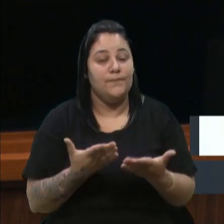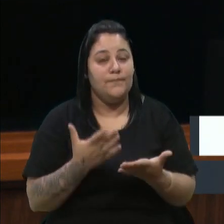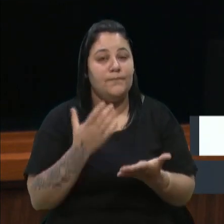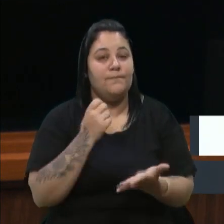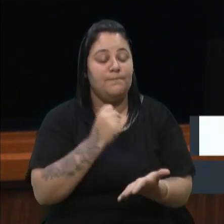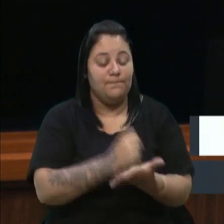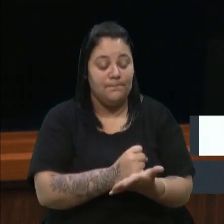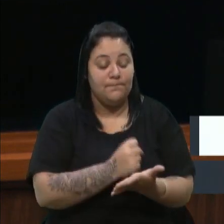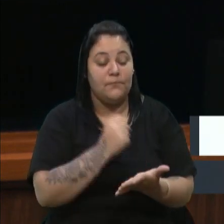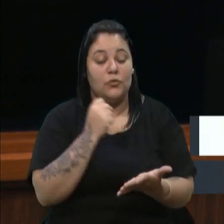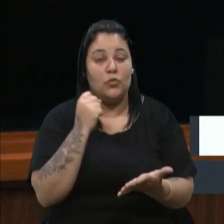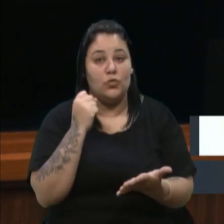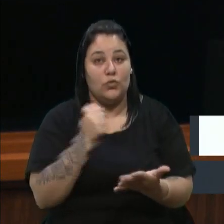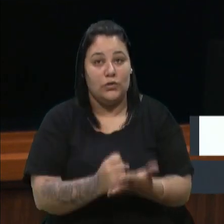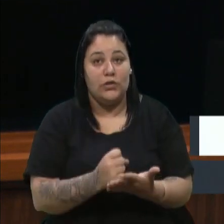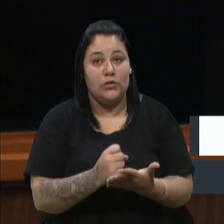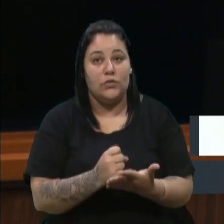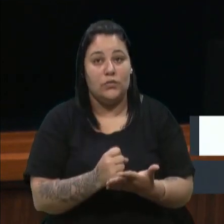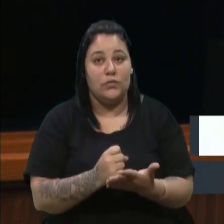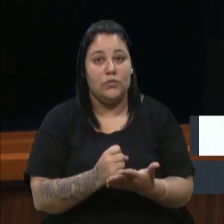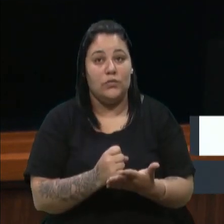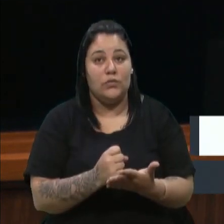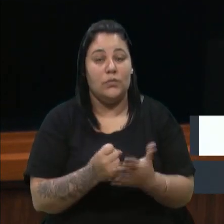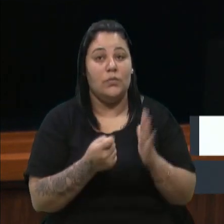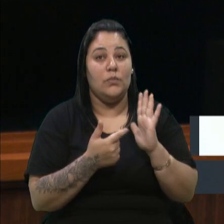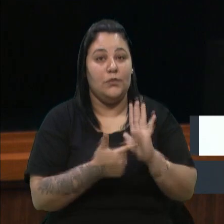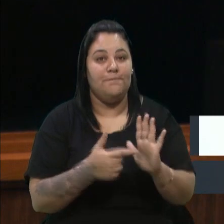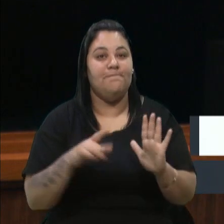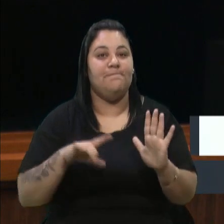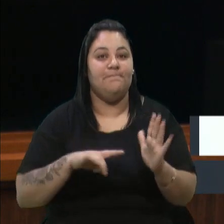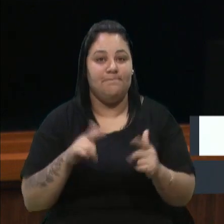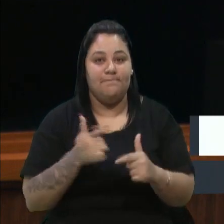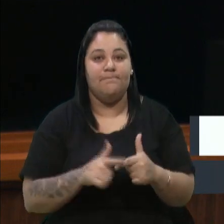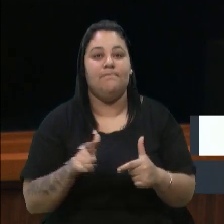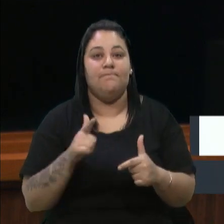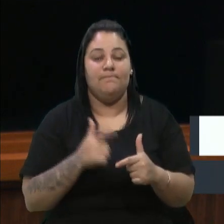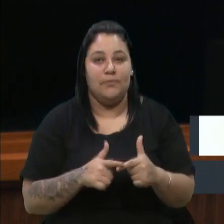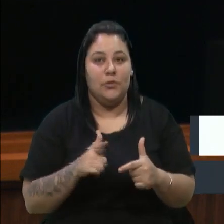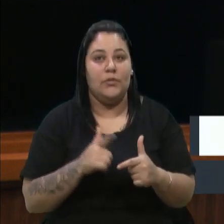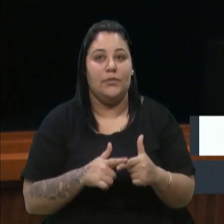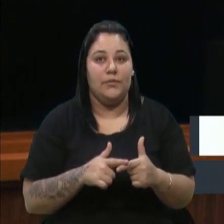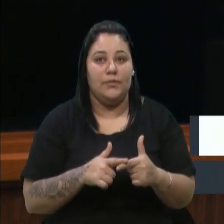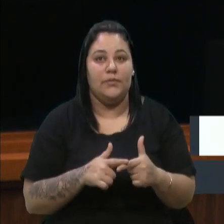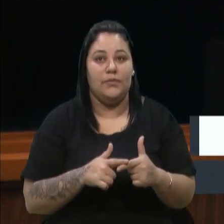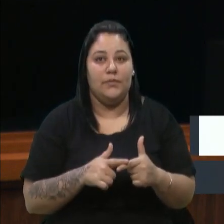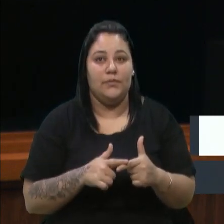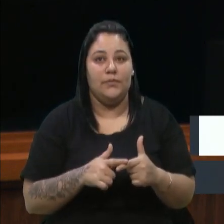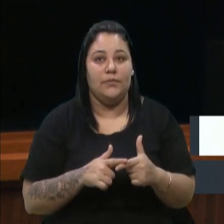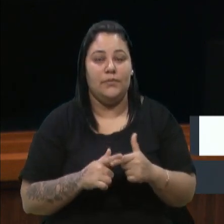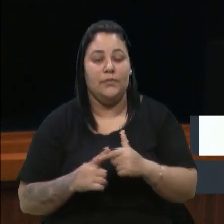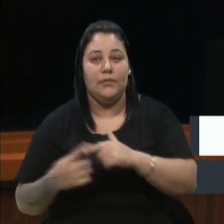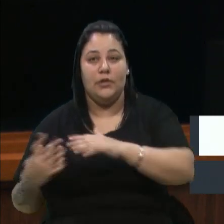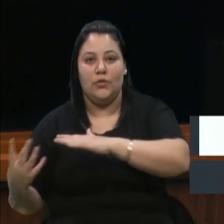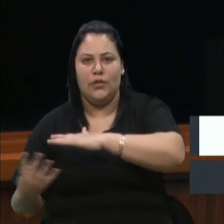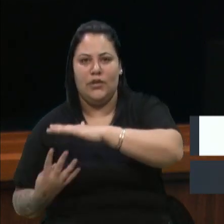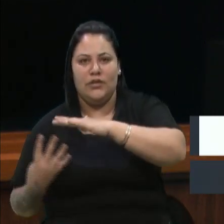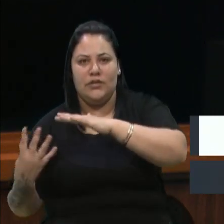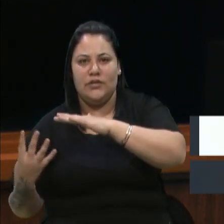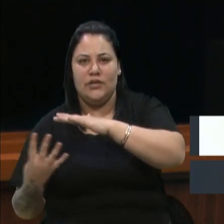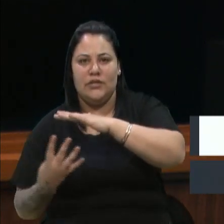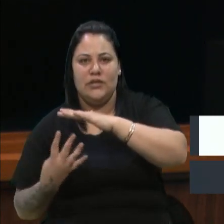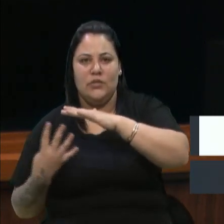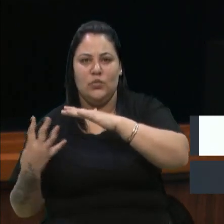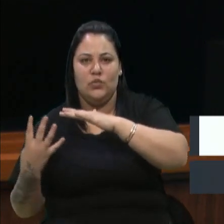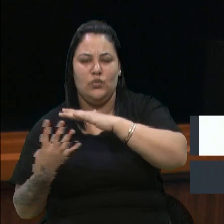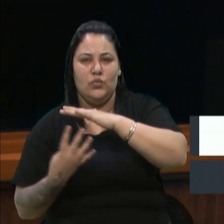contratos demonstram que teve problemas e a quarteirização, em que pese nós